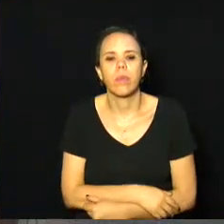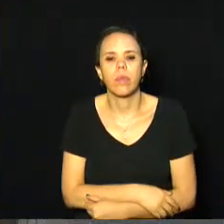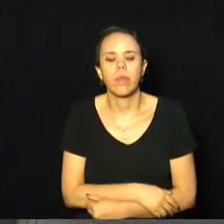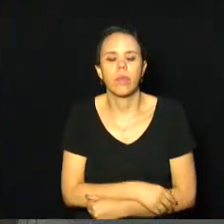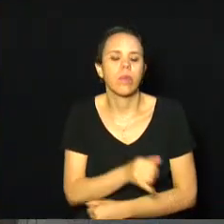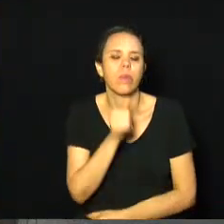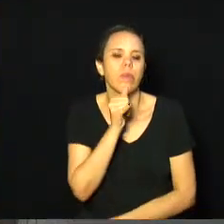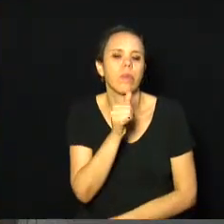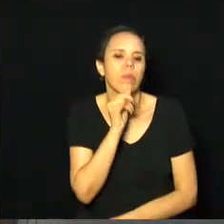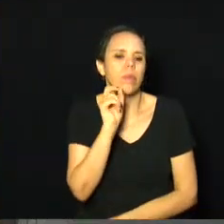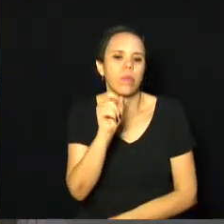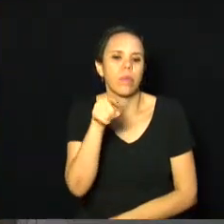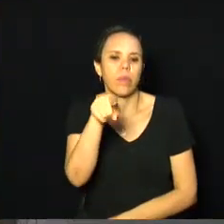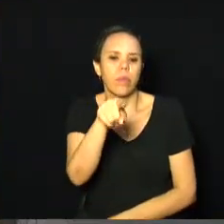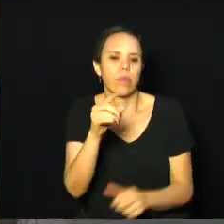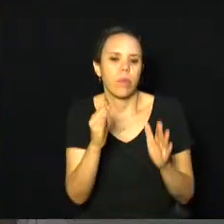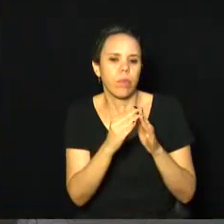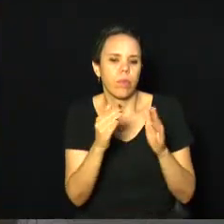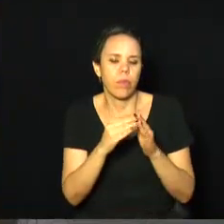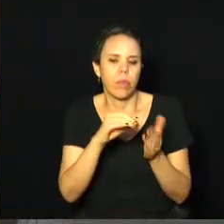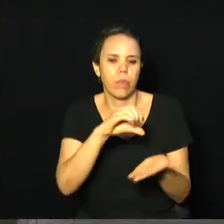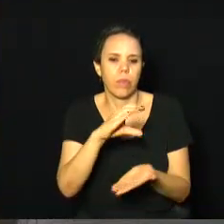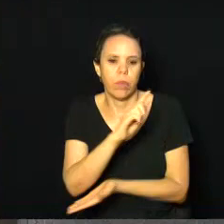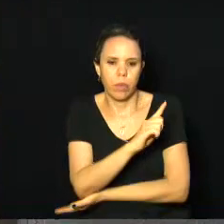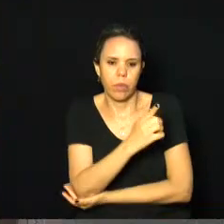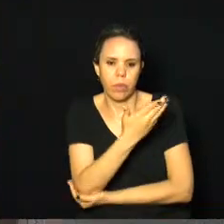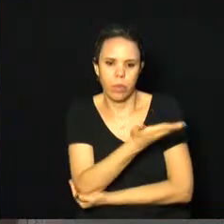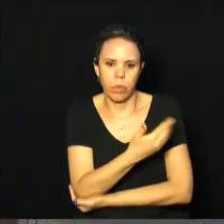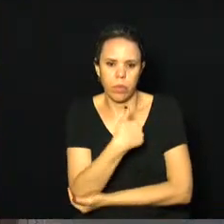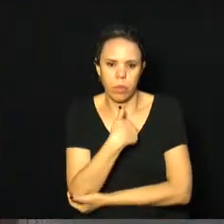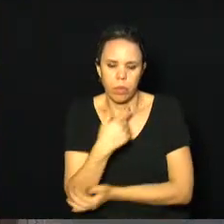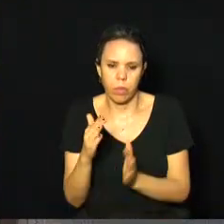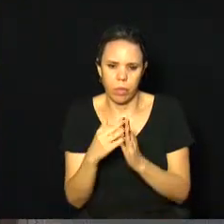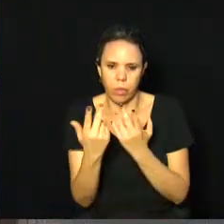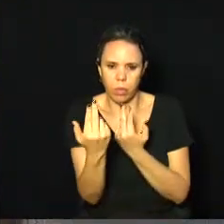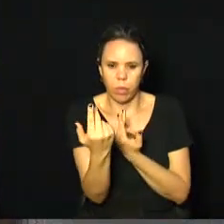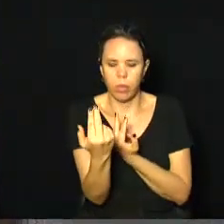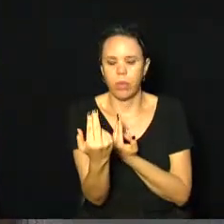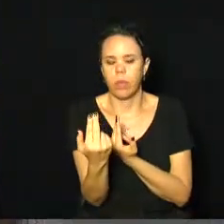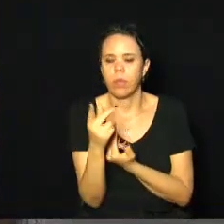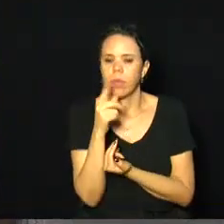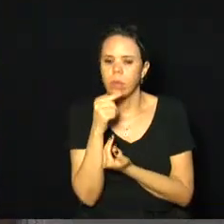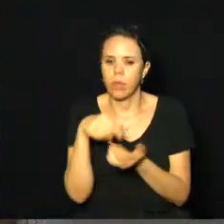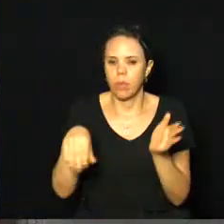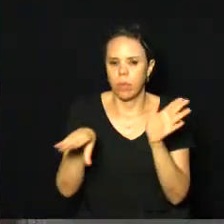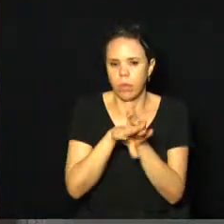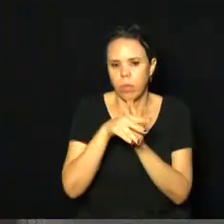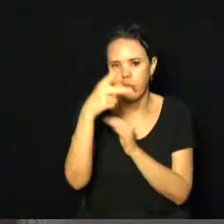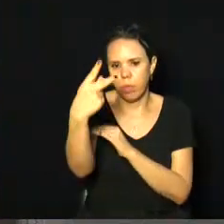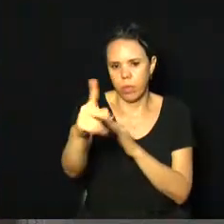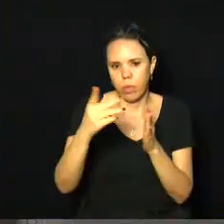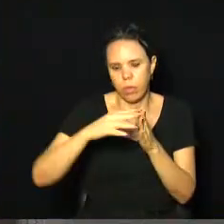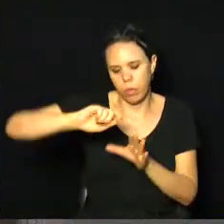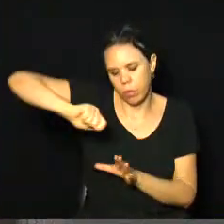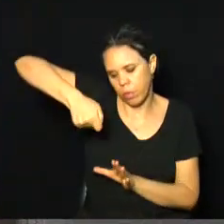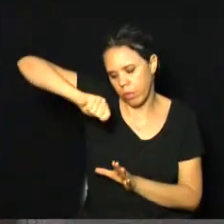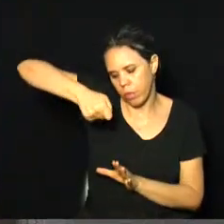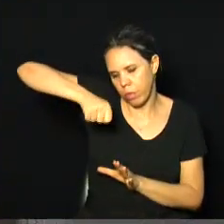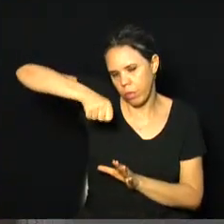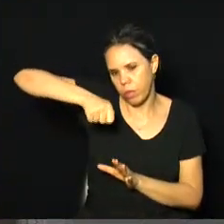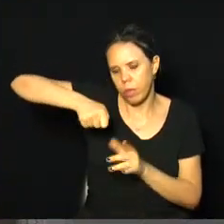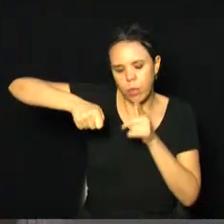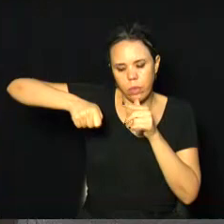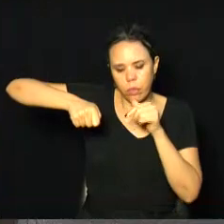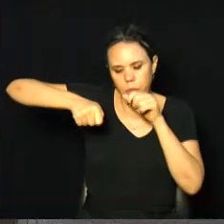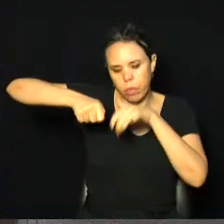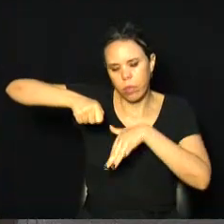por exemplo, você que mora na região do Campo Grande, onde eu moro também, a água que chega na sua torneira, na região do Campo